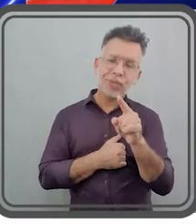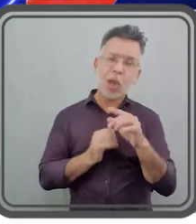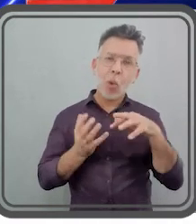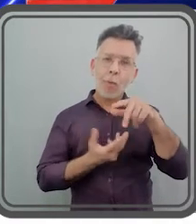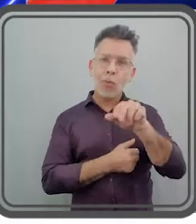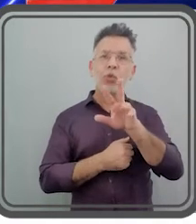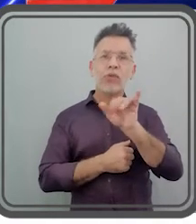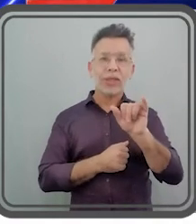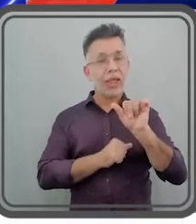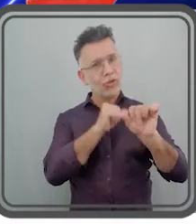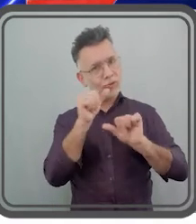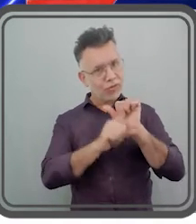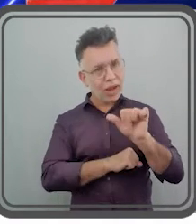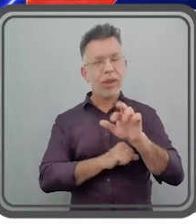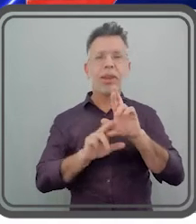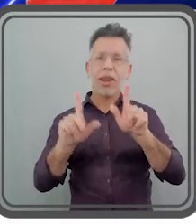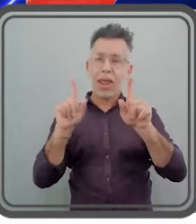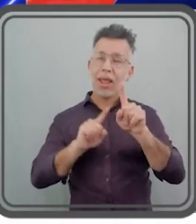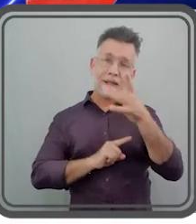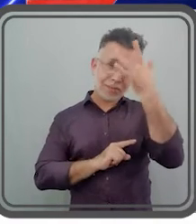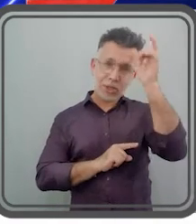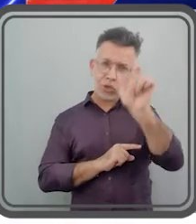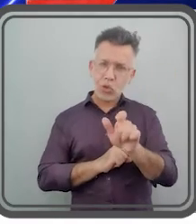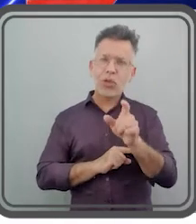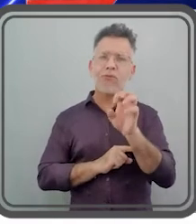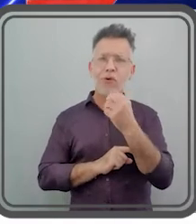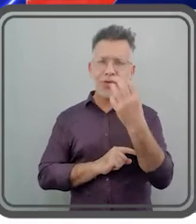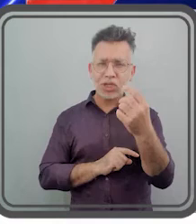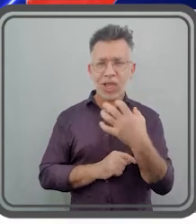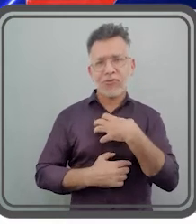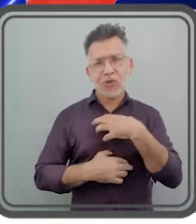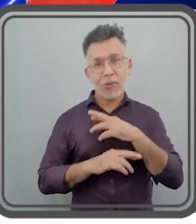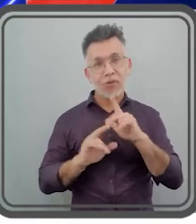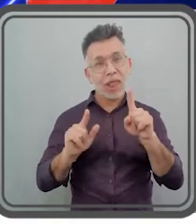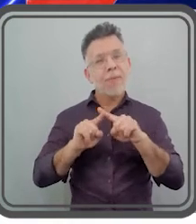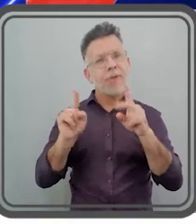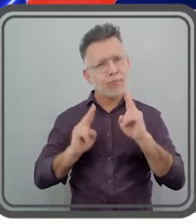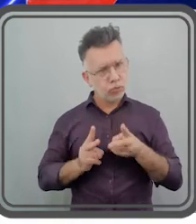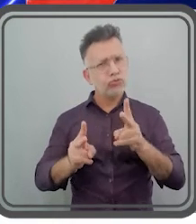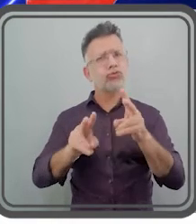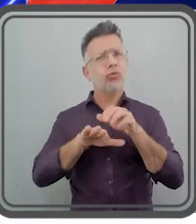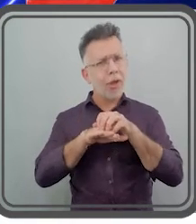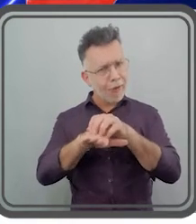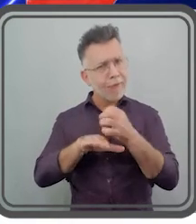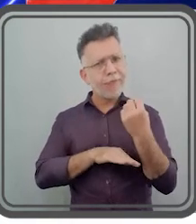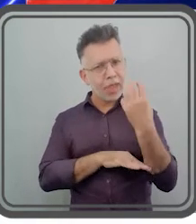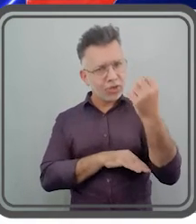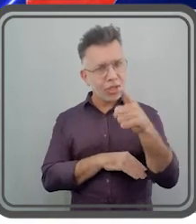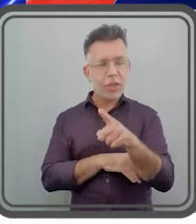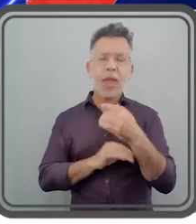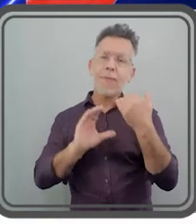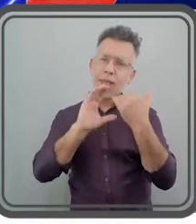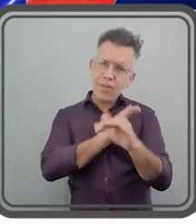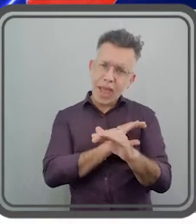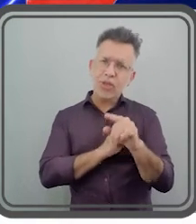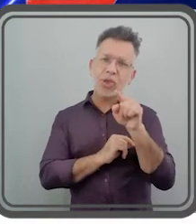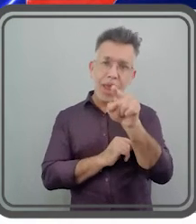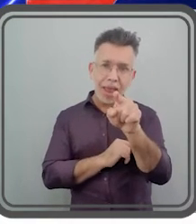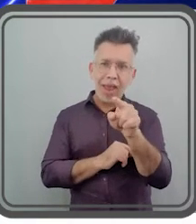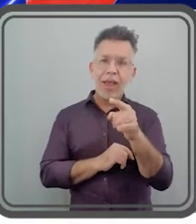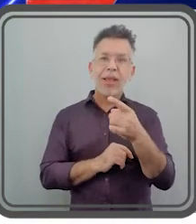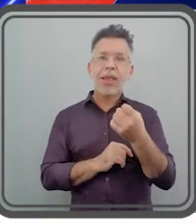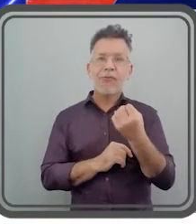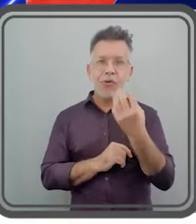o mundo vai estar diferente as pessoas vão viajar de uma forma diferente mas não continuar viajando então acho que a mensagem é